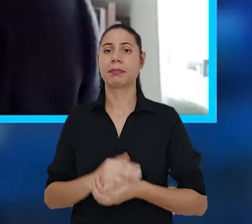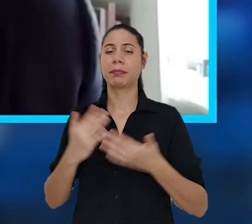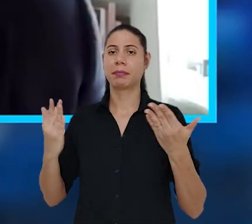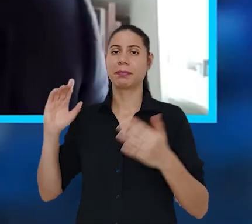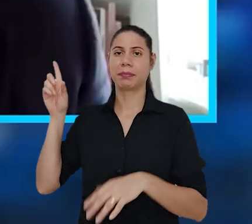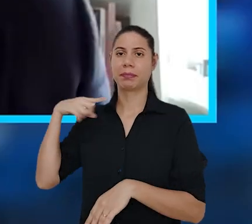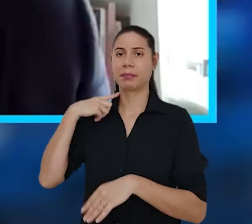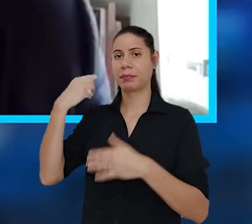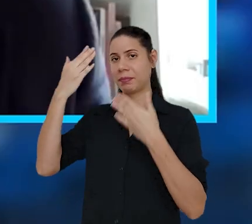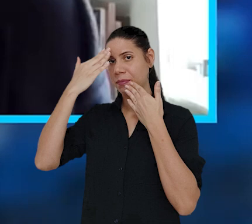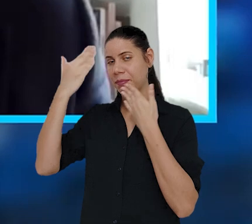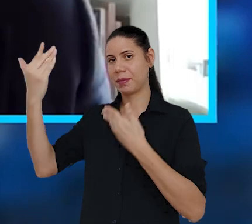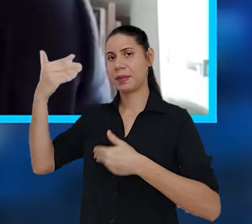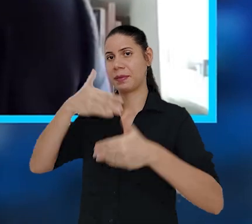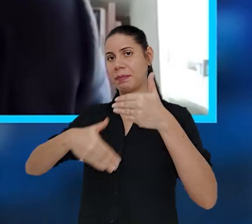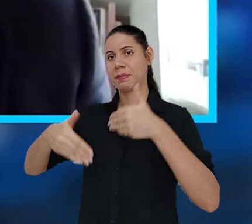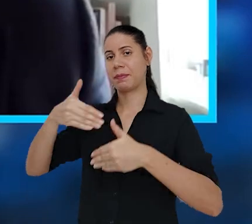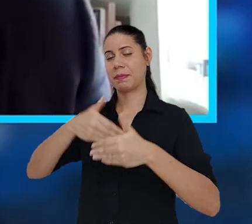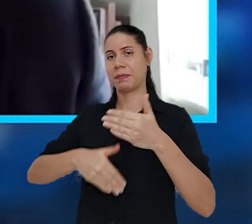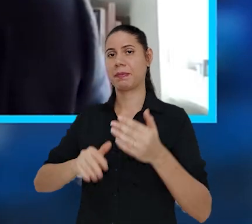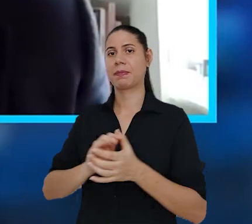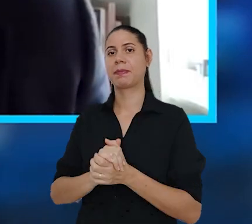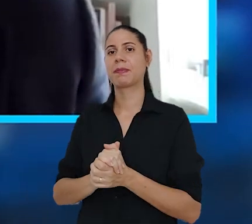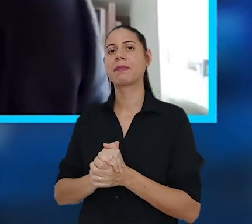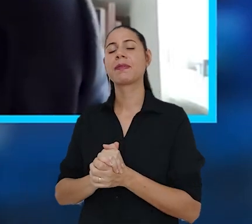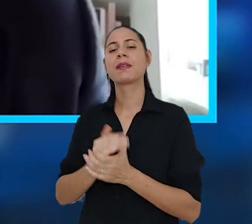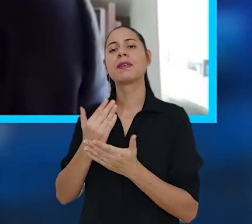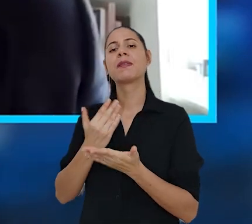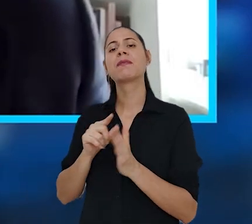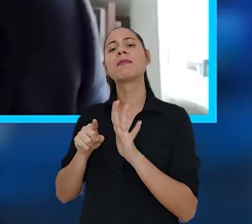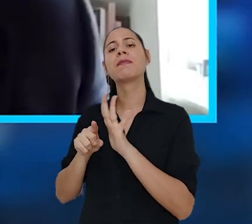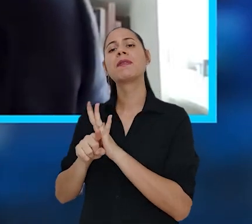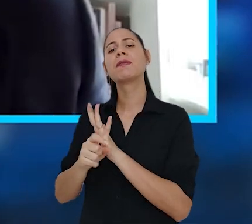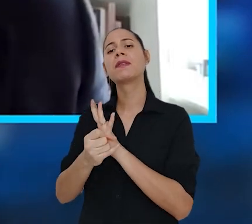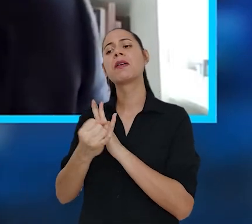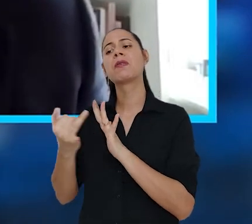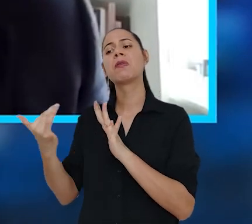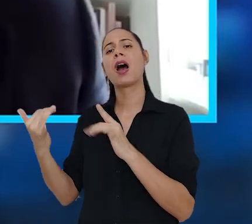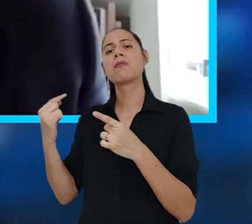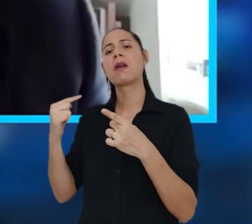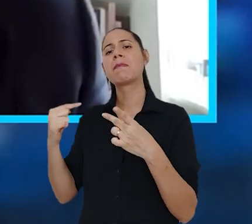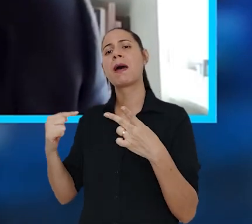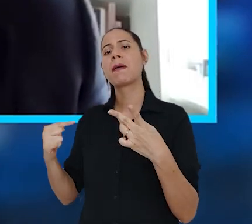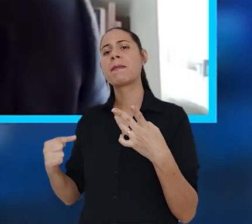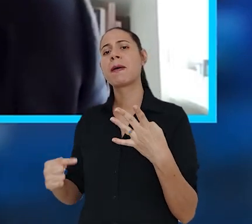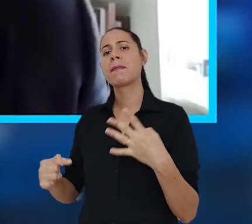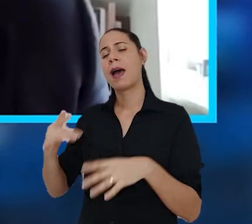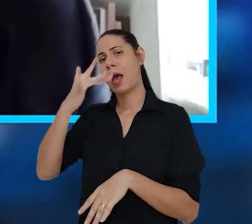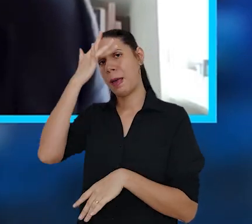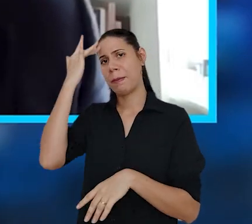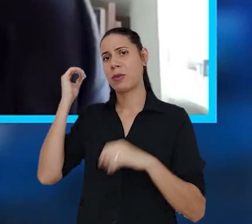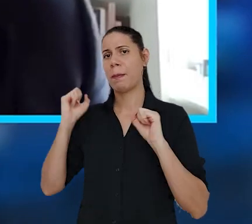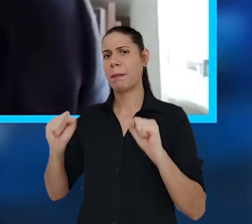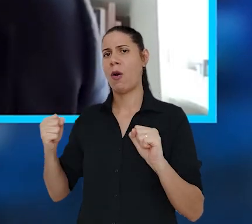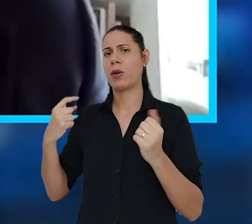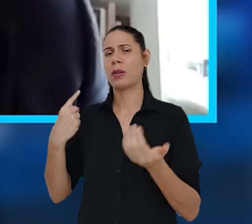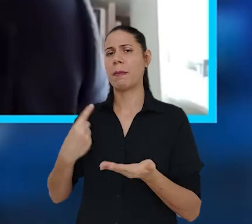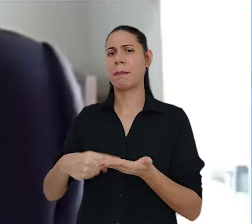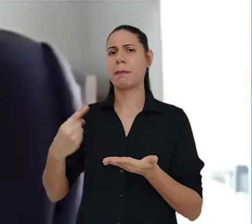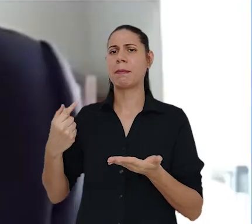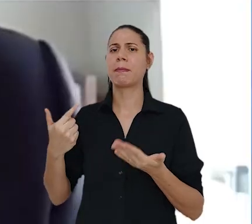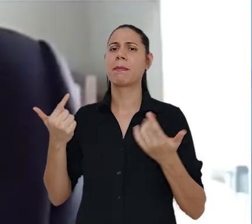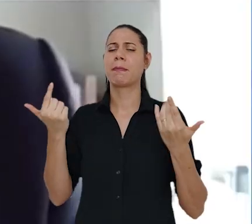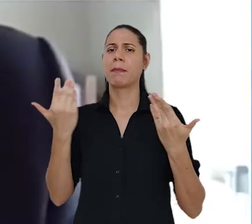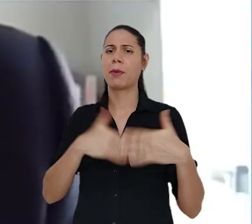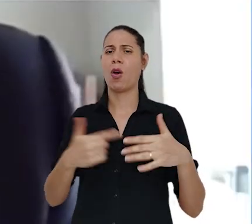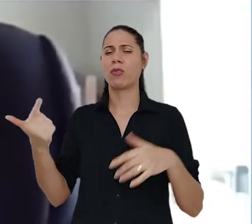Dr. Rudy, muito obrigado pela participação. Inicialmente, em quais hipóteses um candidato pode ter a prova remarcada?